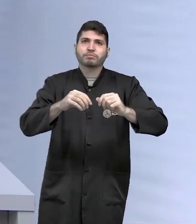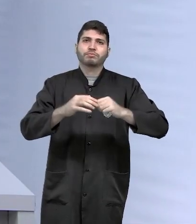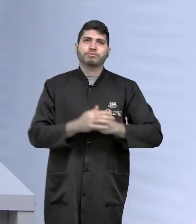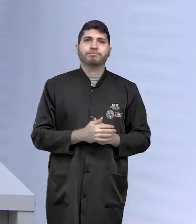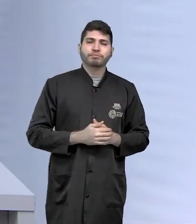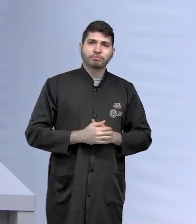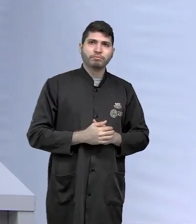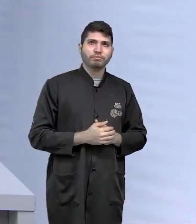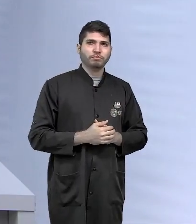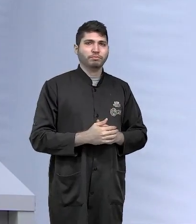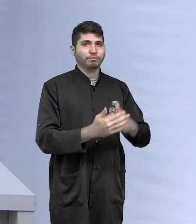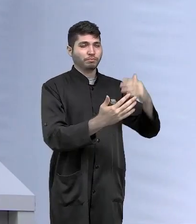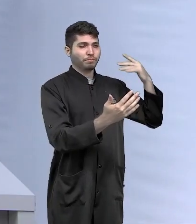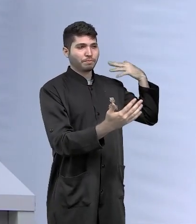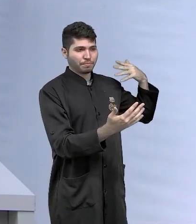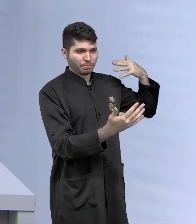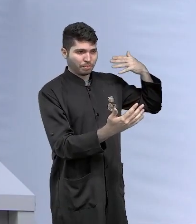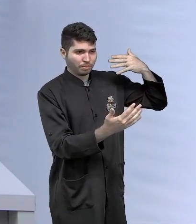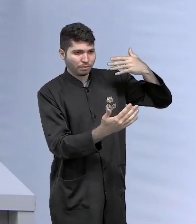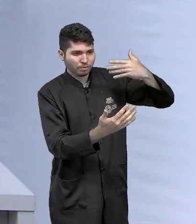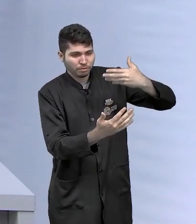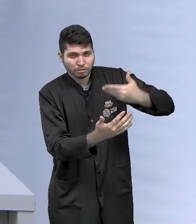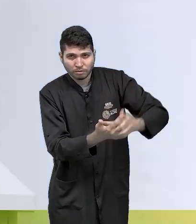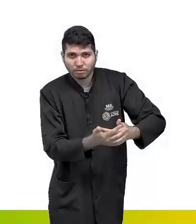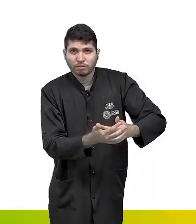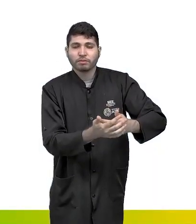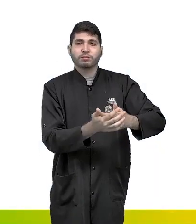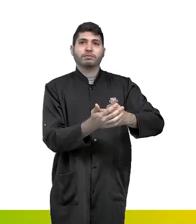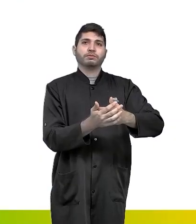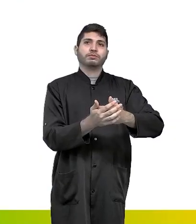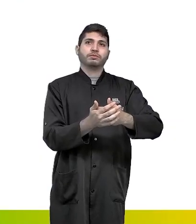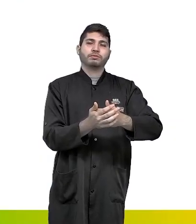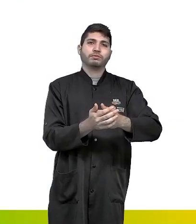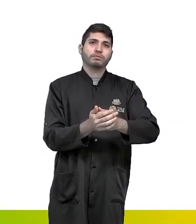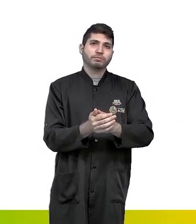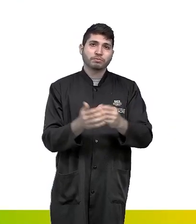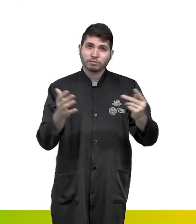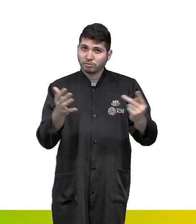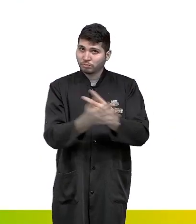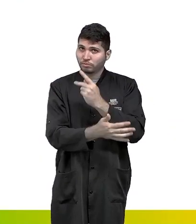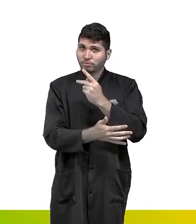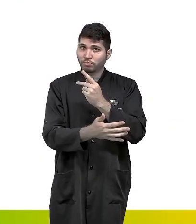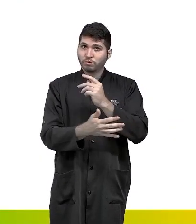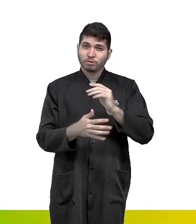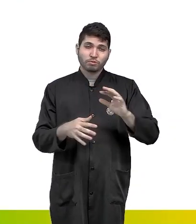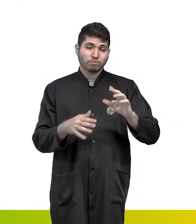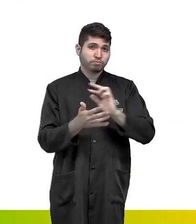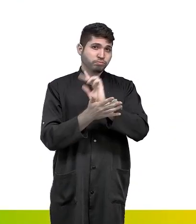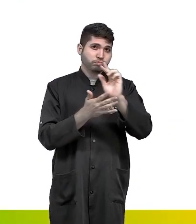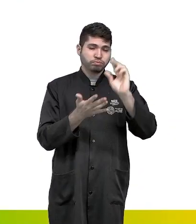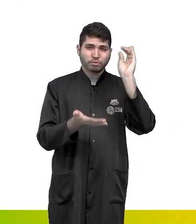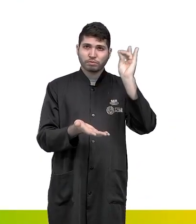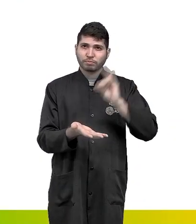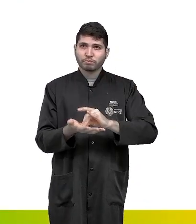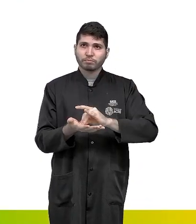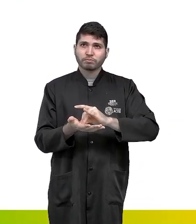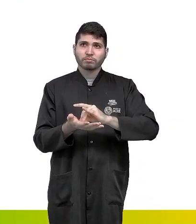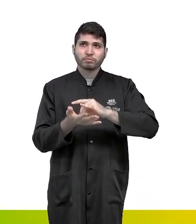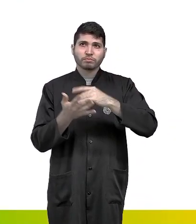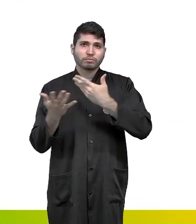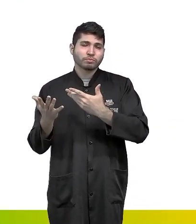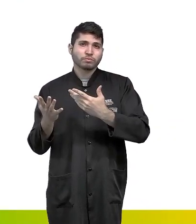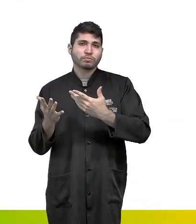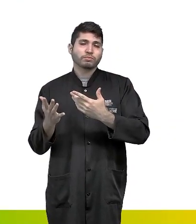isso nem sempre se deu dessa forma, com essas principais características. Vamos conhecer agora